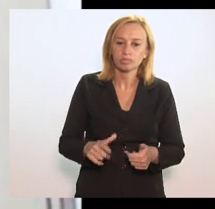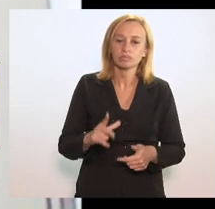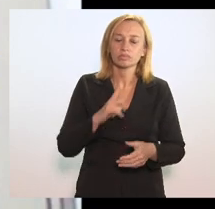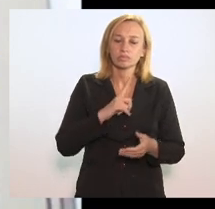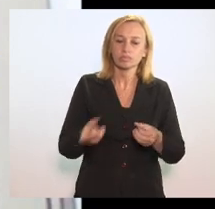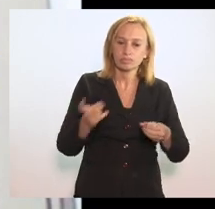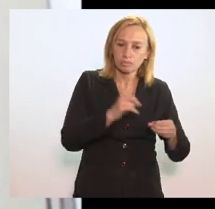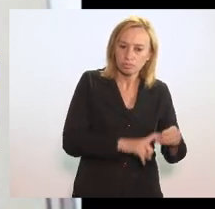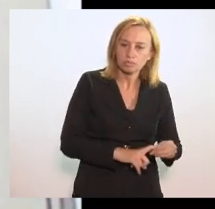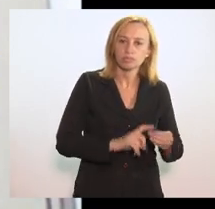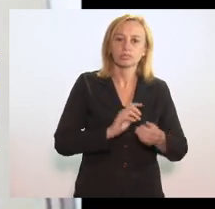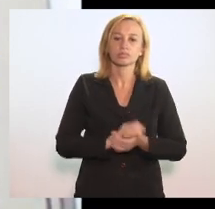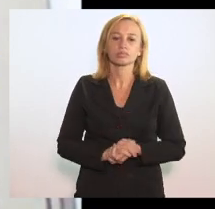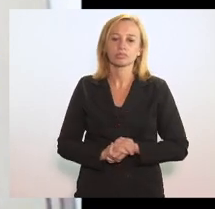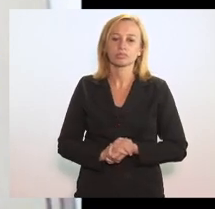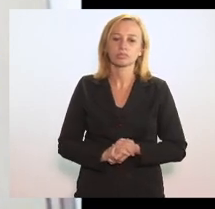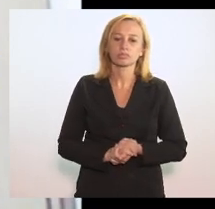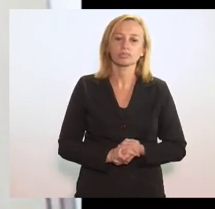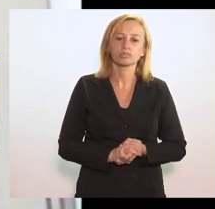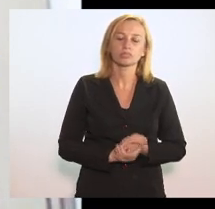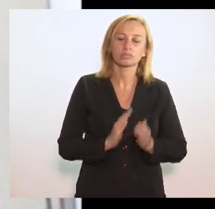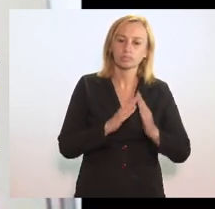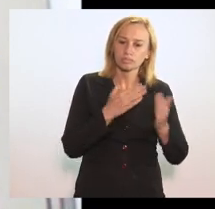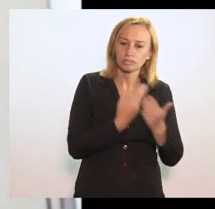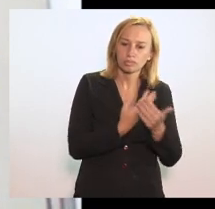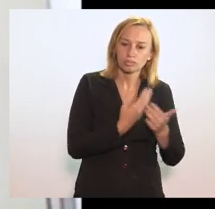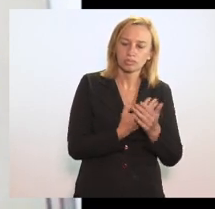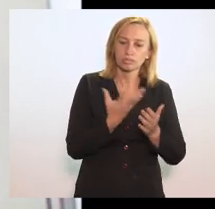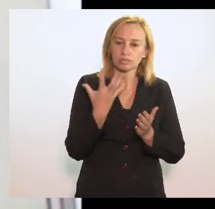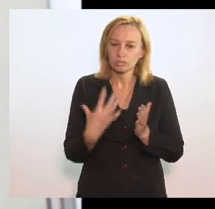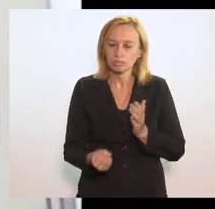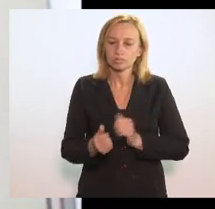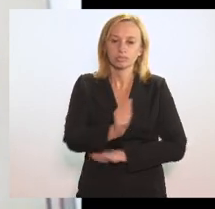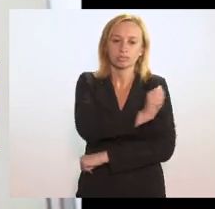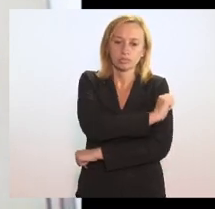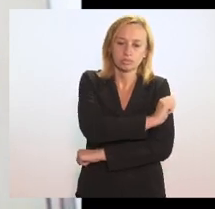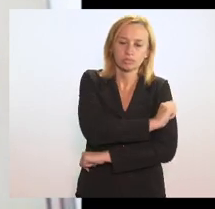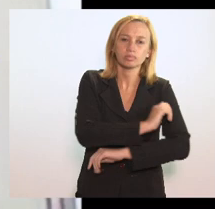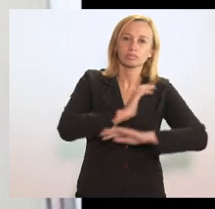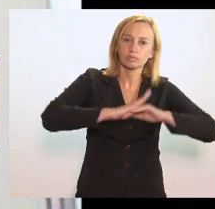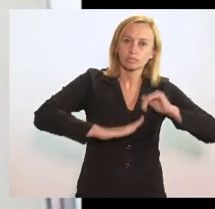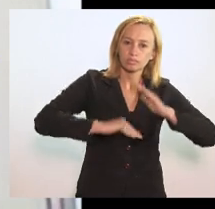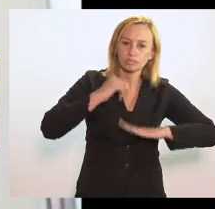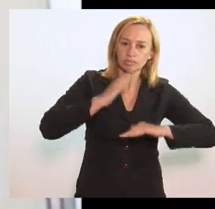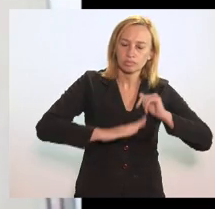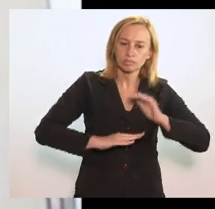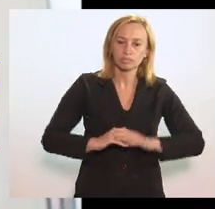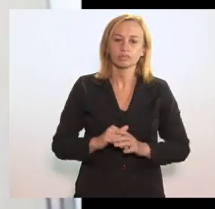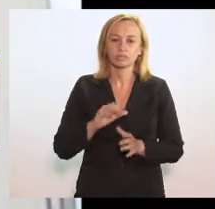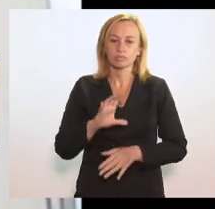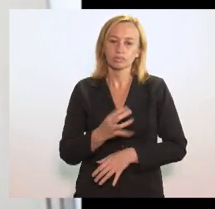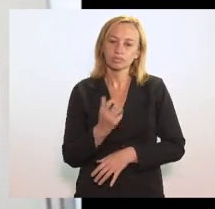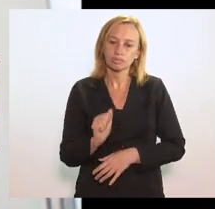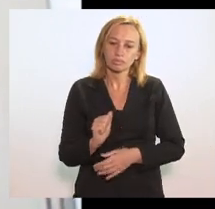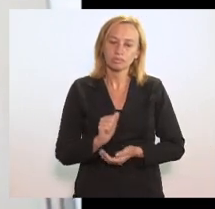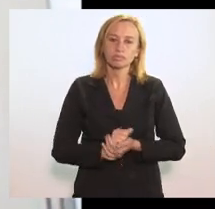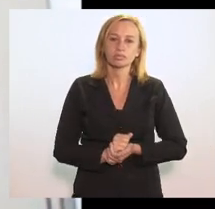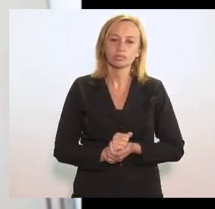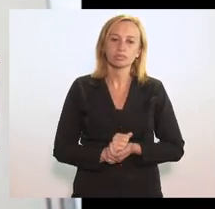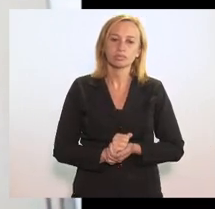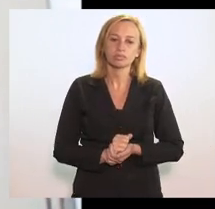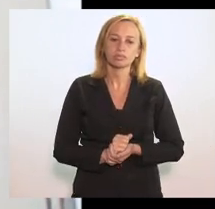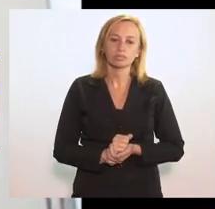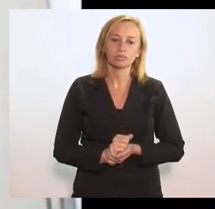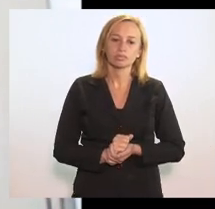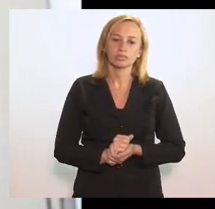retorno, quando as unidades educacionais estiverem recebendo estudantes, profissionais. É a campanha, ela tem que